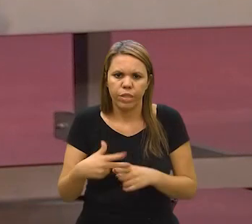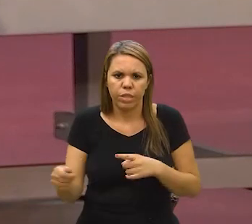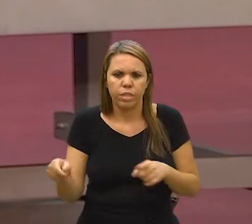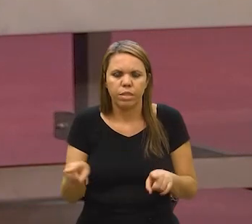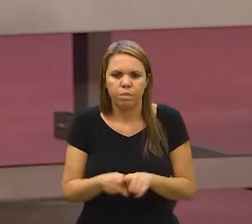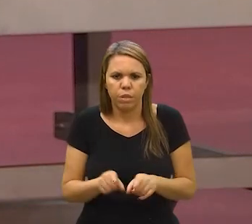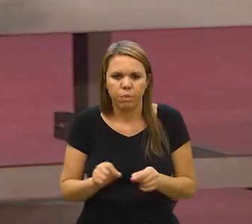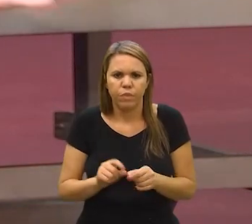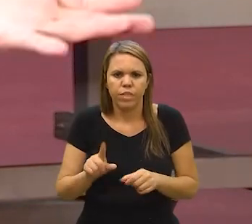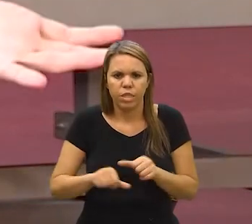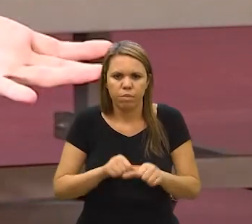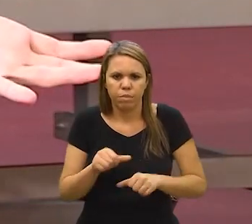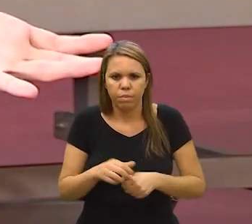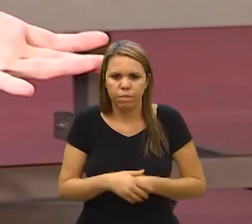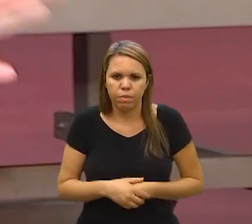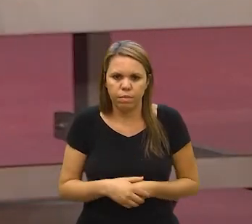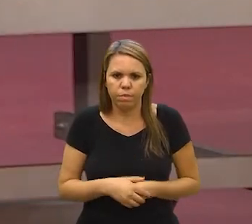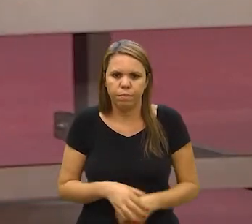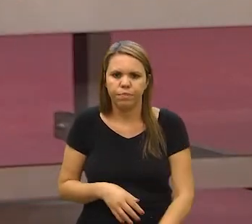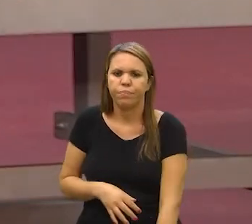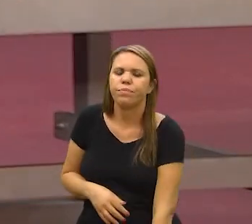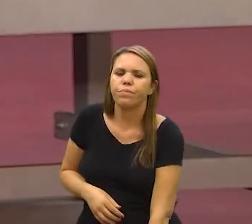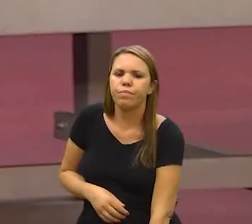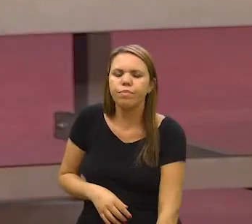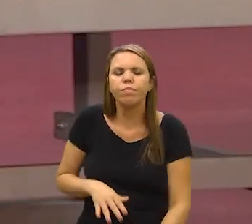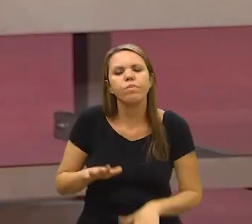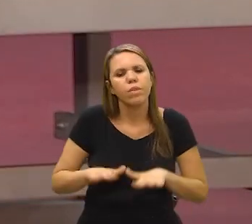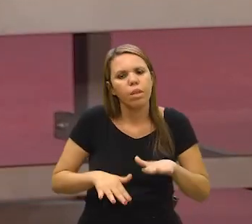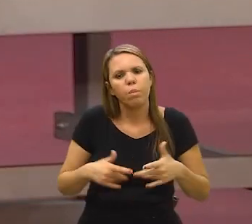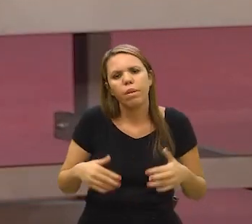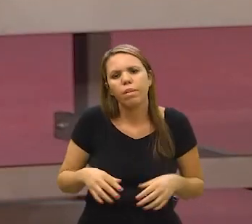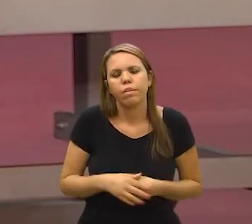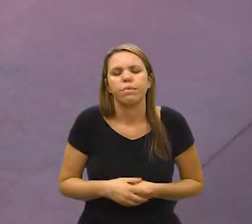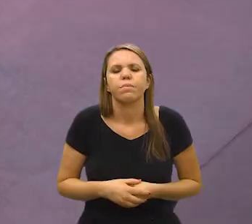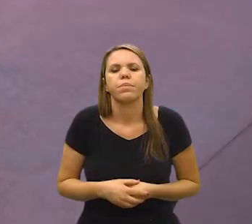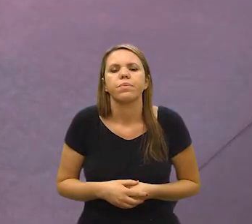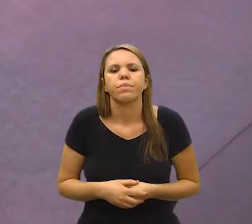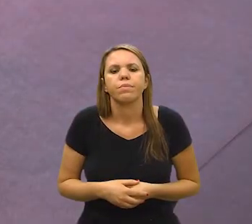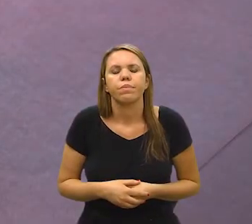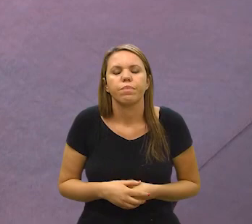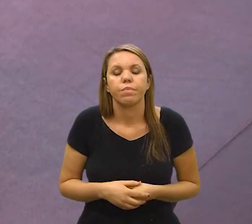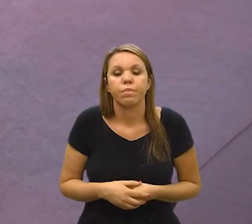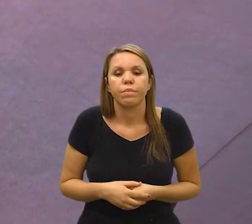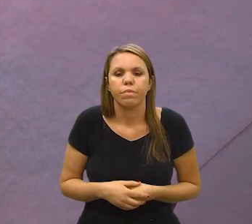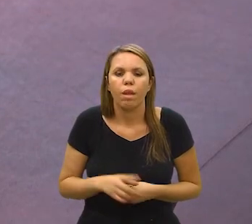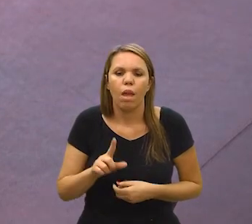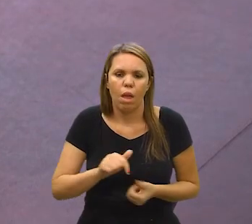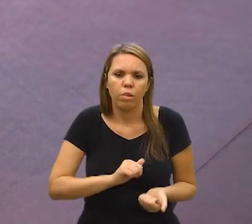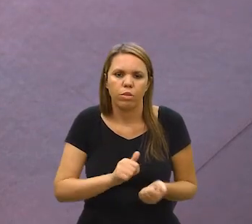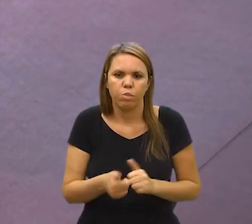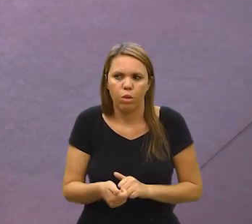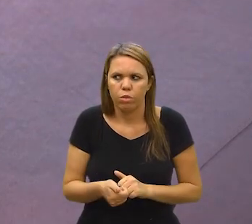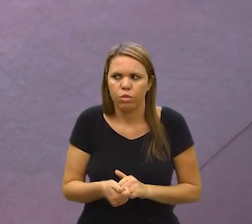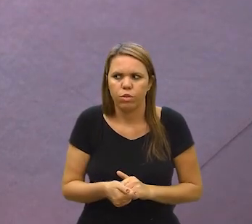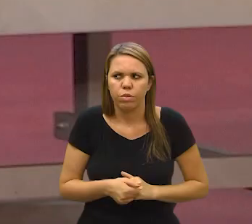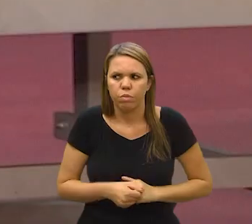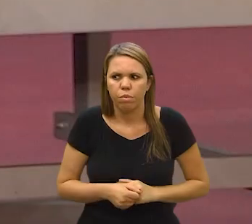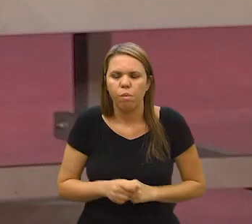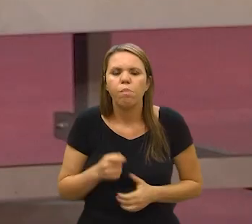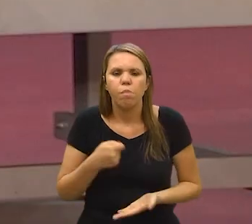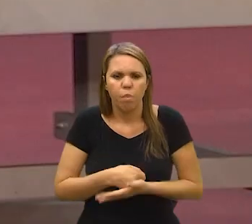já venci atletas também por fazer essa mudança. Então isso é tudo muito relativo, entendeu? Então, mas é um esporte assim